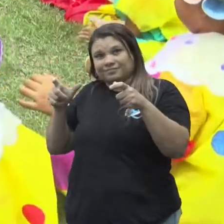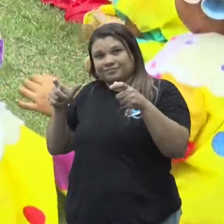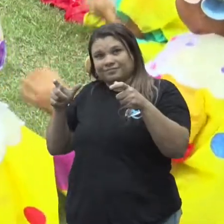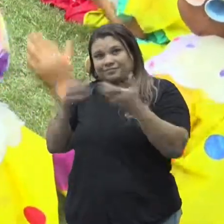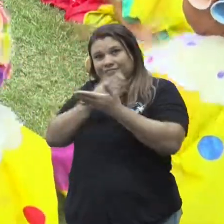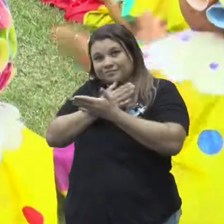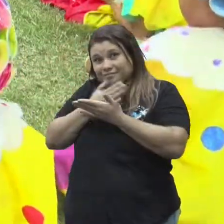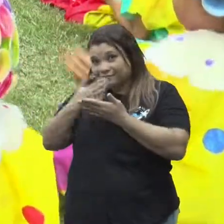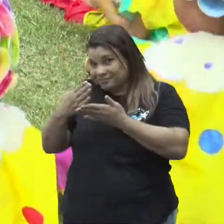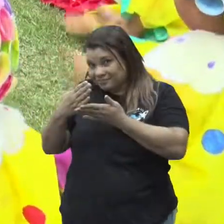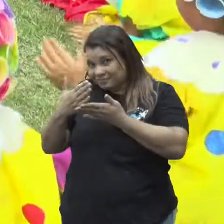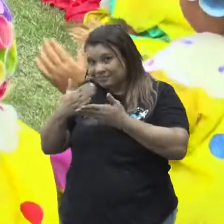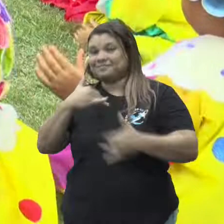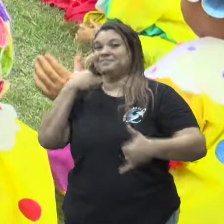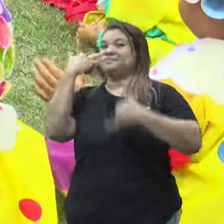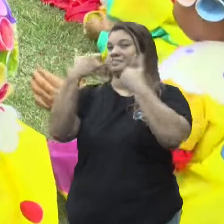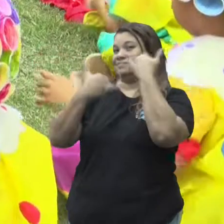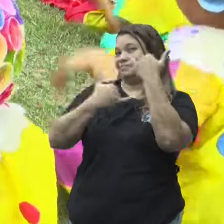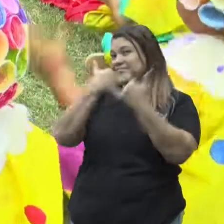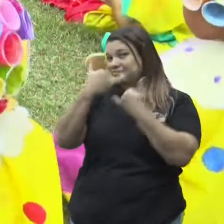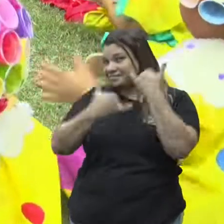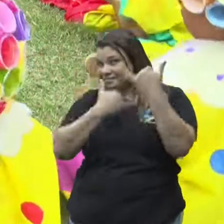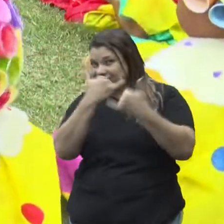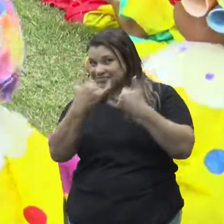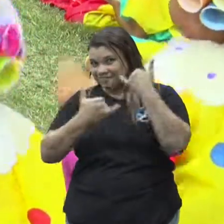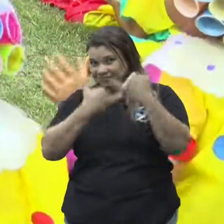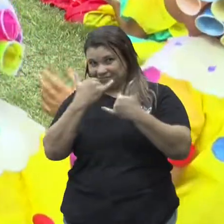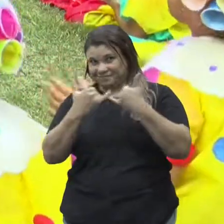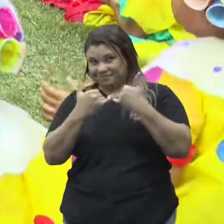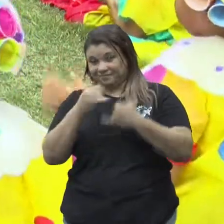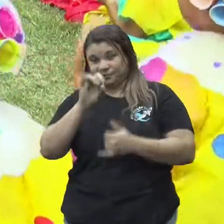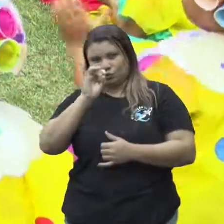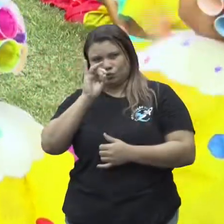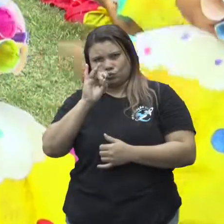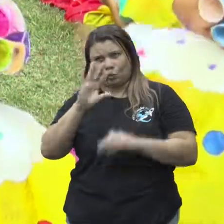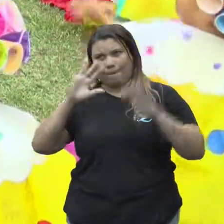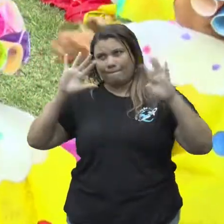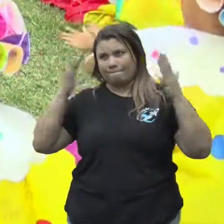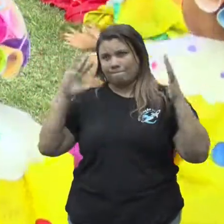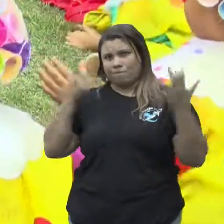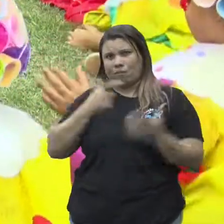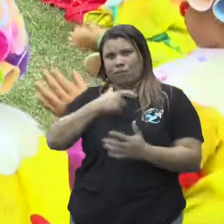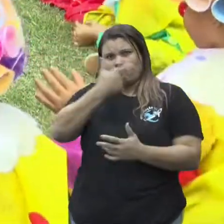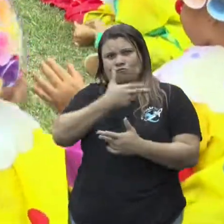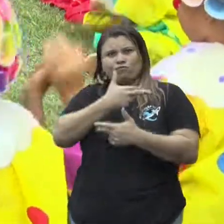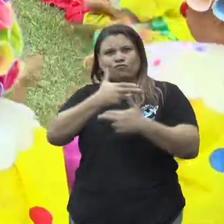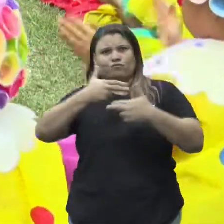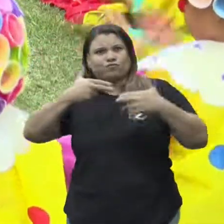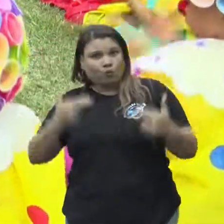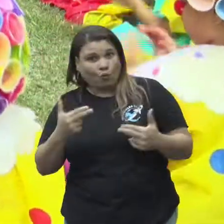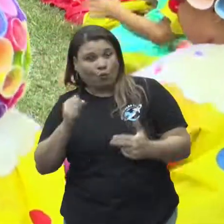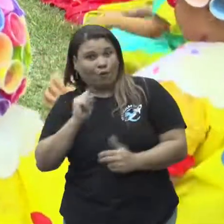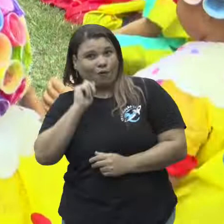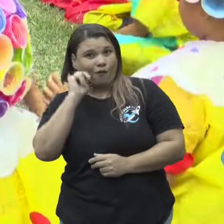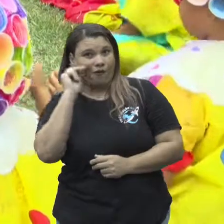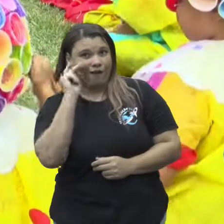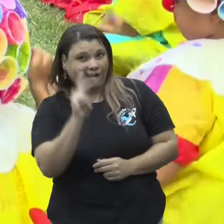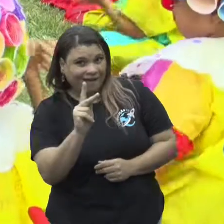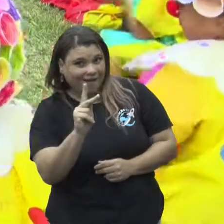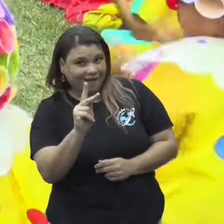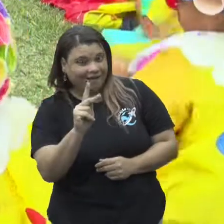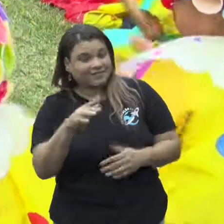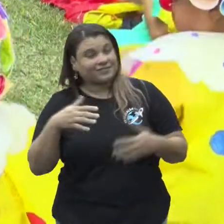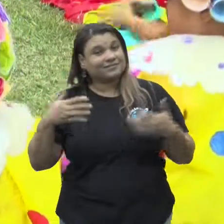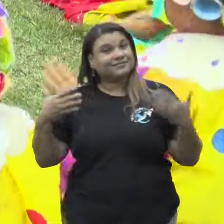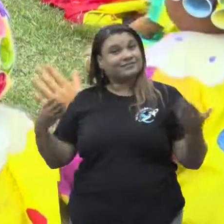Vai começar a brincadeira das frutas. Só bate palma se for